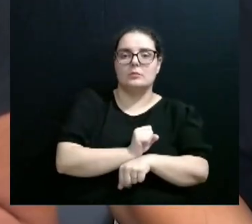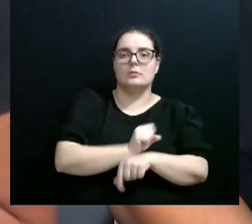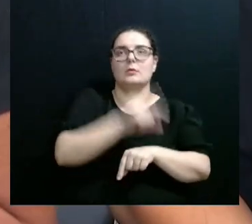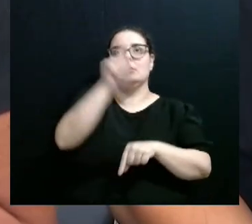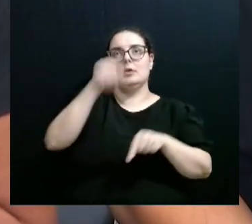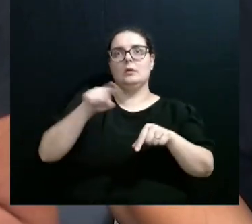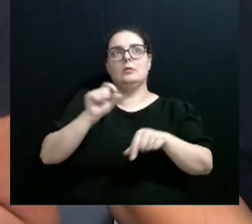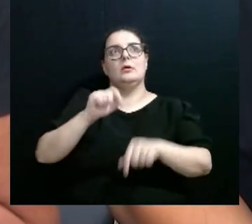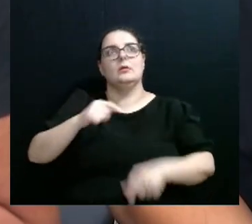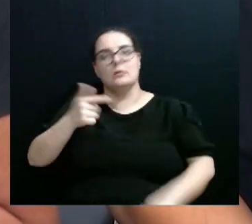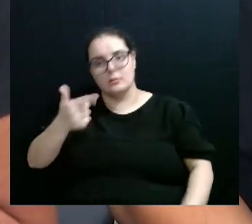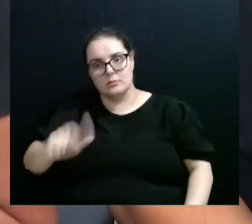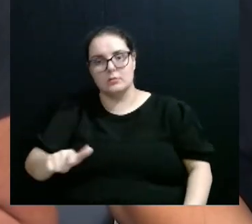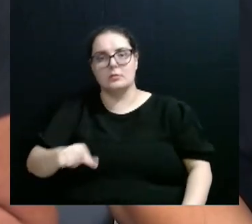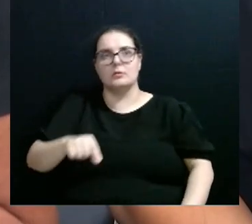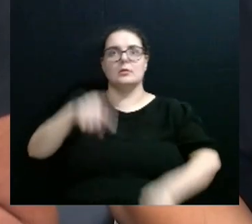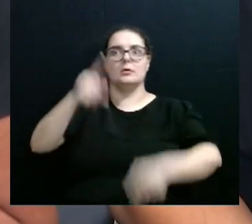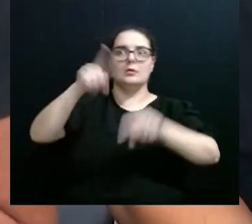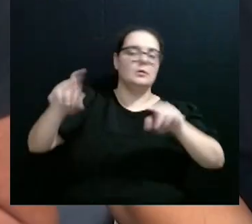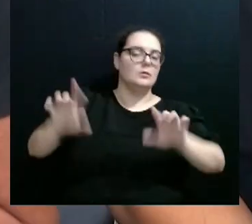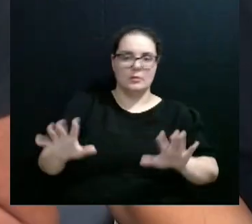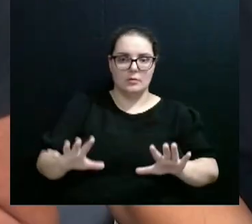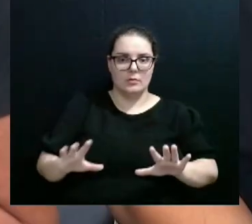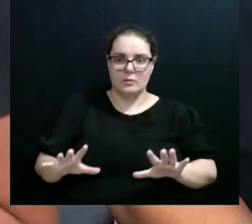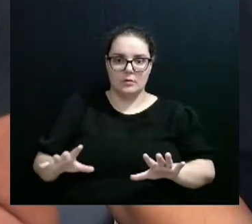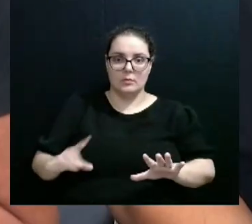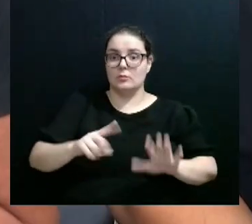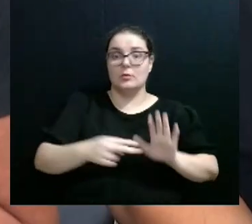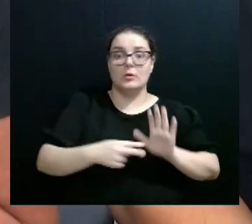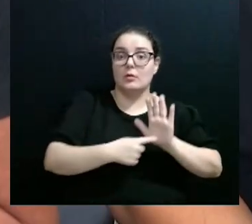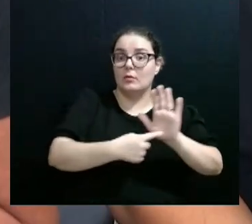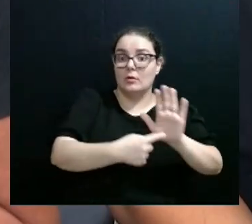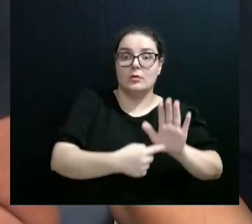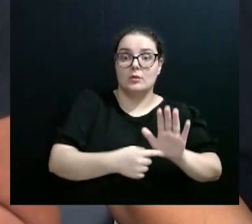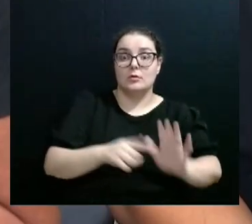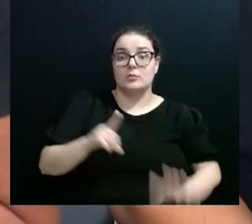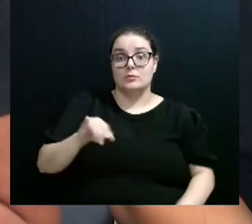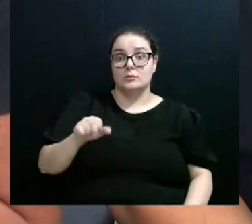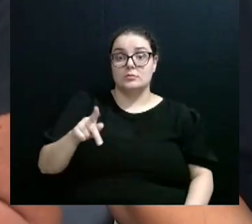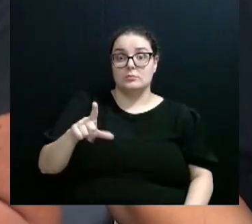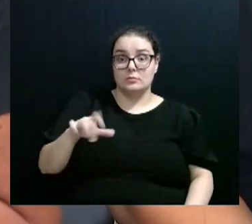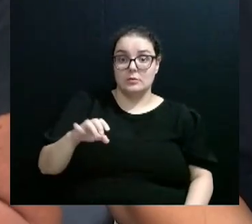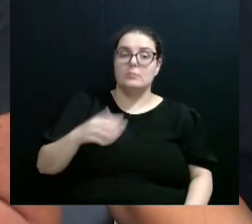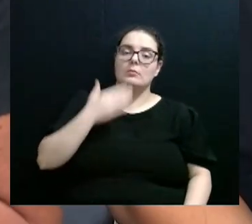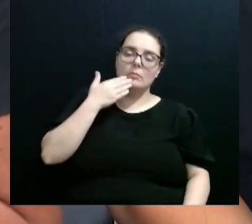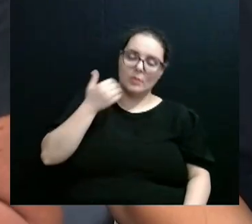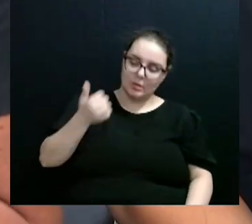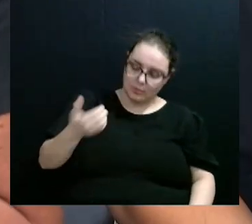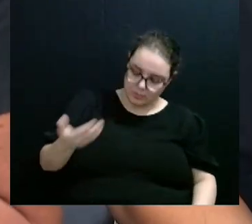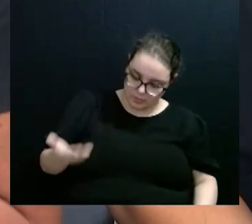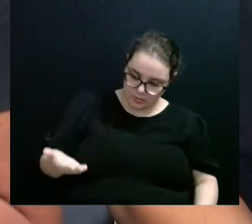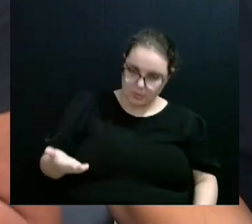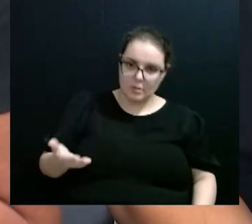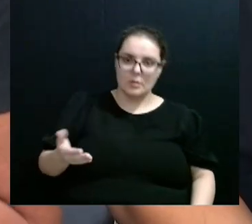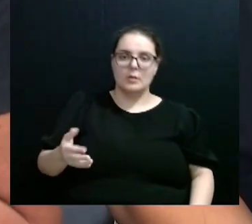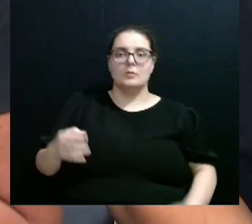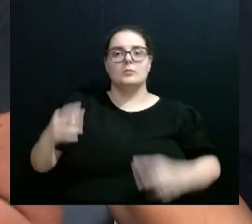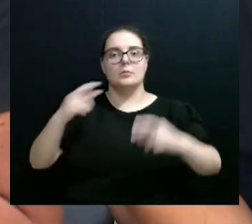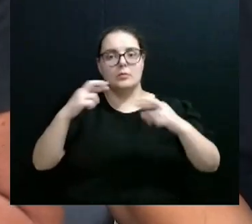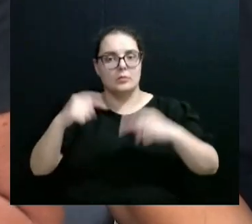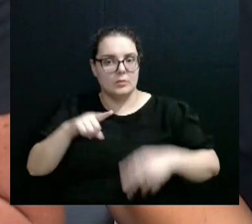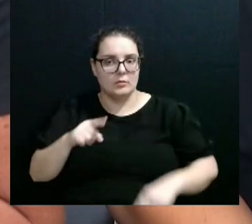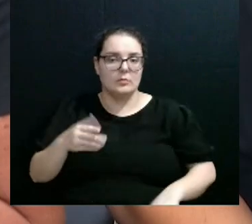LA equivalente, não é o valor que aparece no display. Melhoramos muito. Os fiscais não vão mais à porta